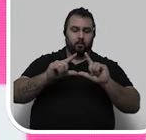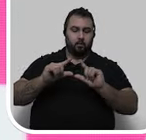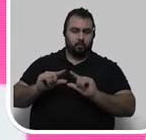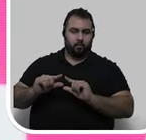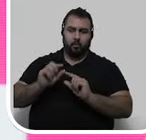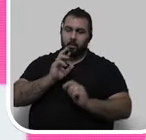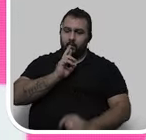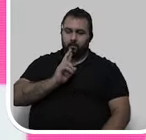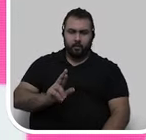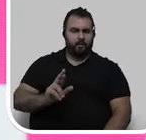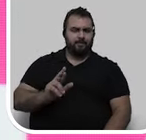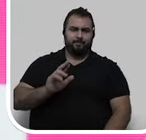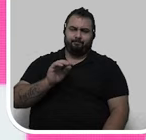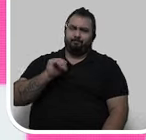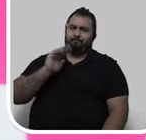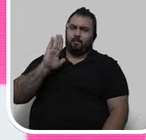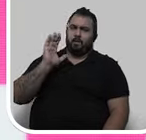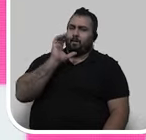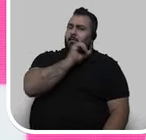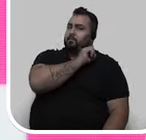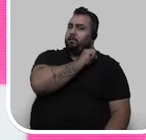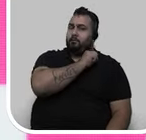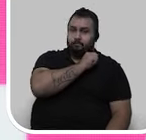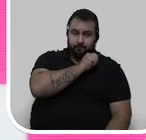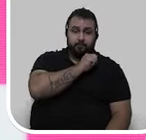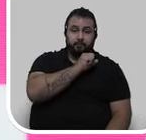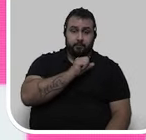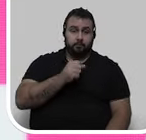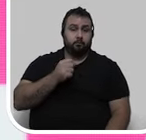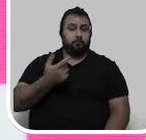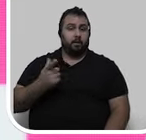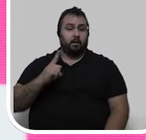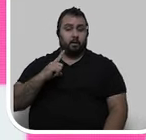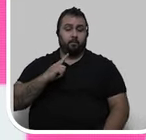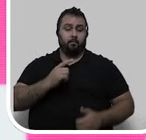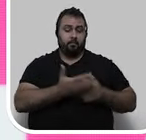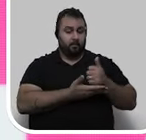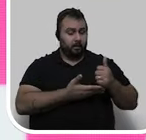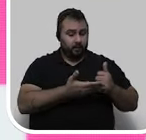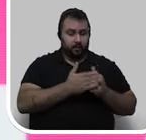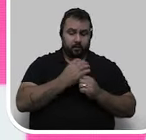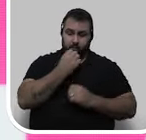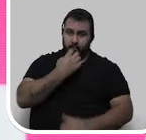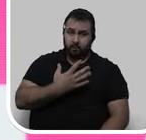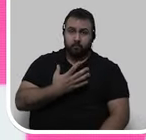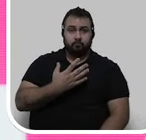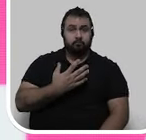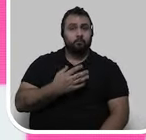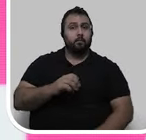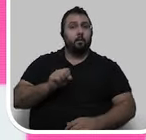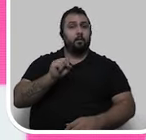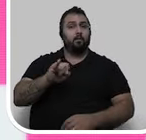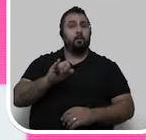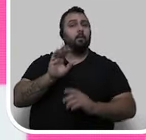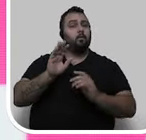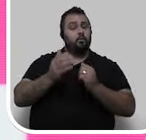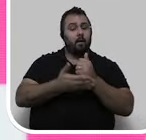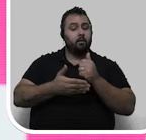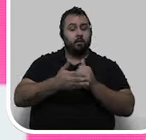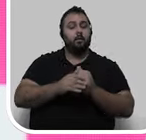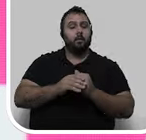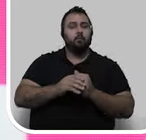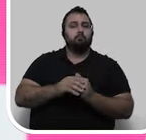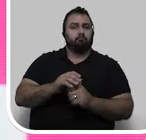resposta é mais rápida, né, desde que você tenha uma fundamentação boa. Se a higiene básica está mal feita,